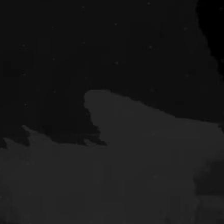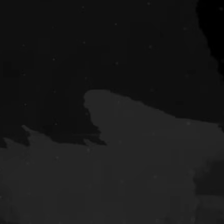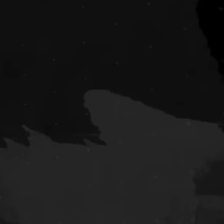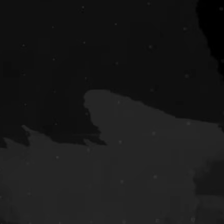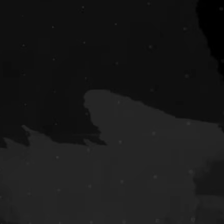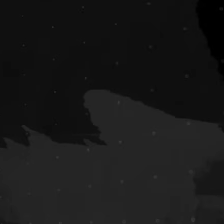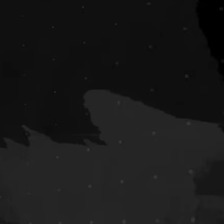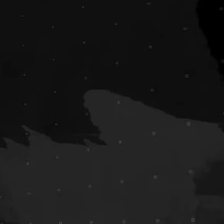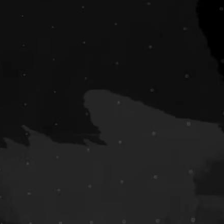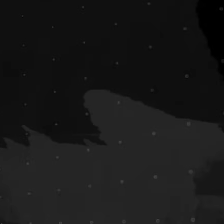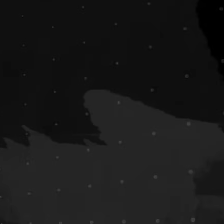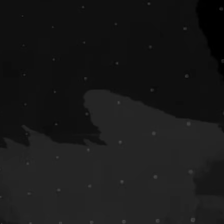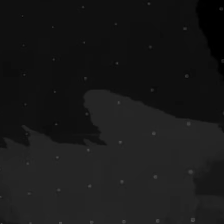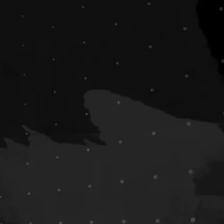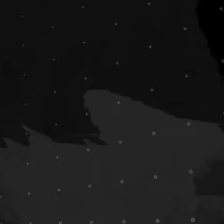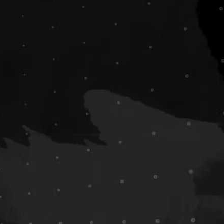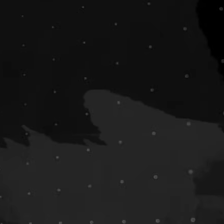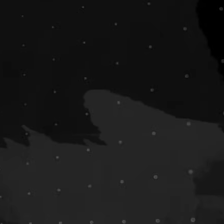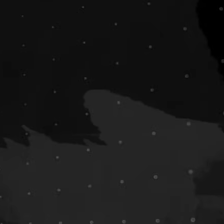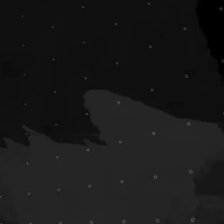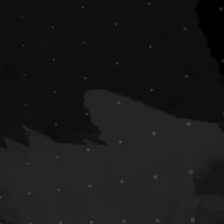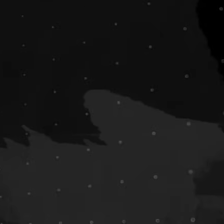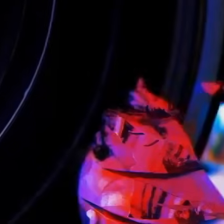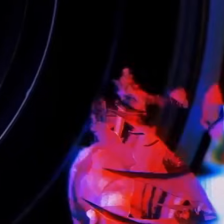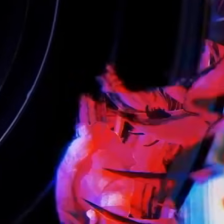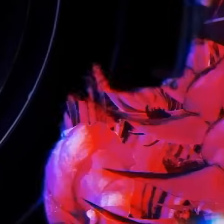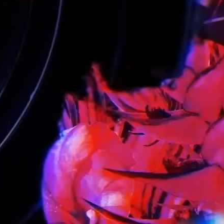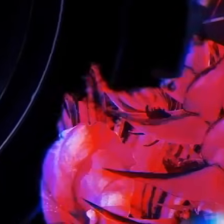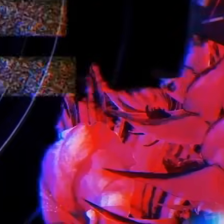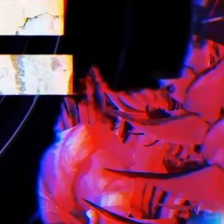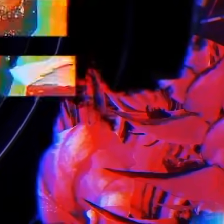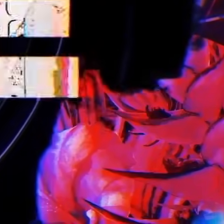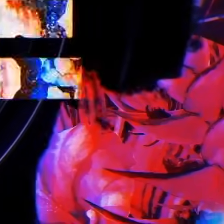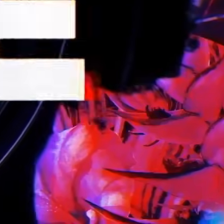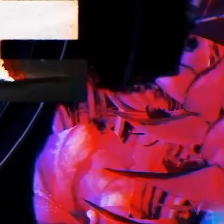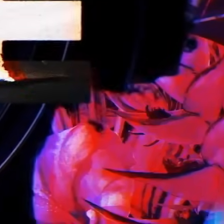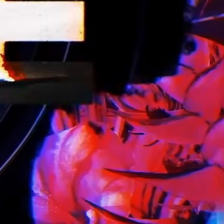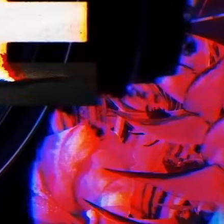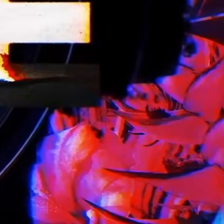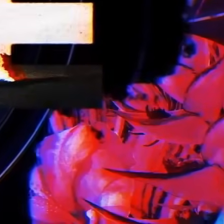Capibara, capibara, capibara, capibara, capibara.